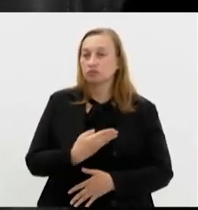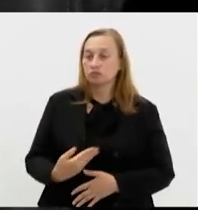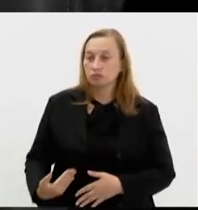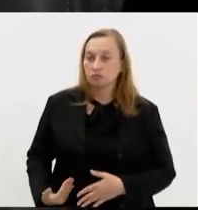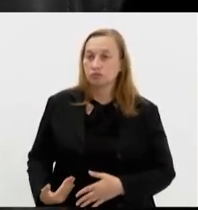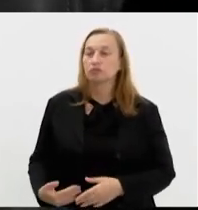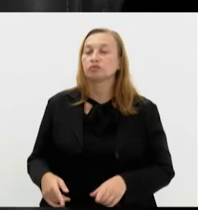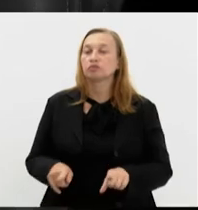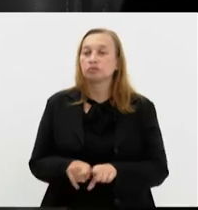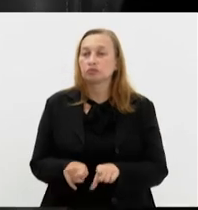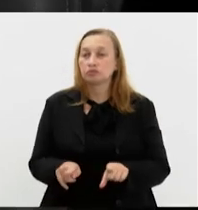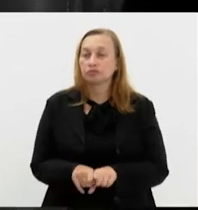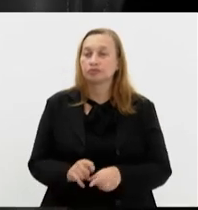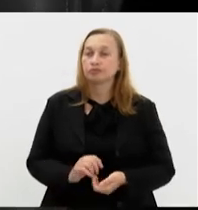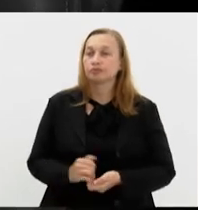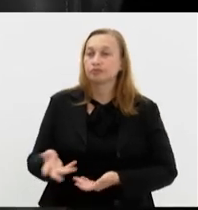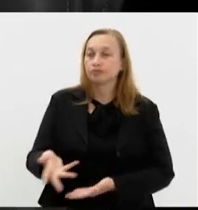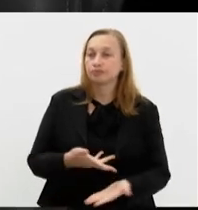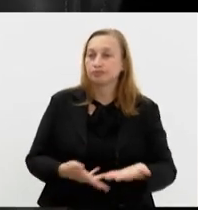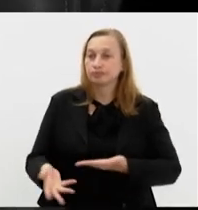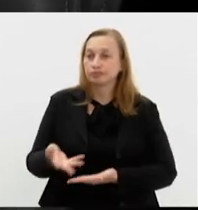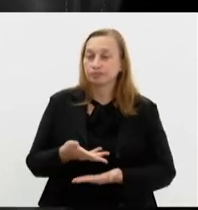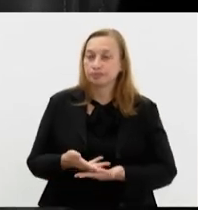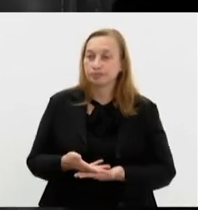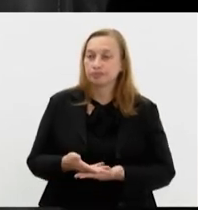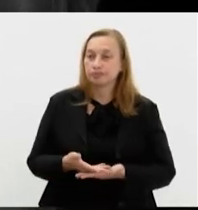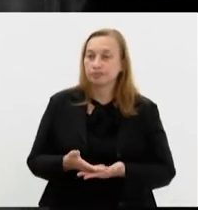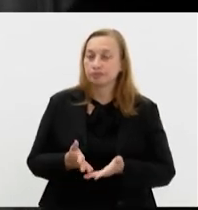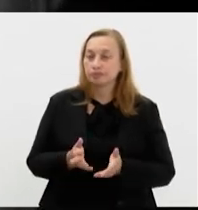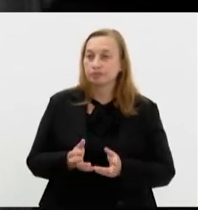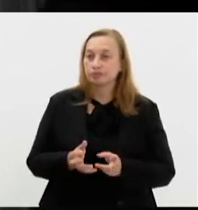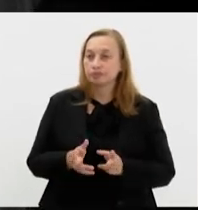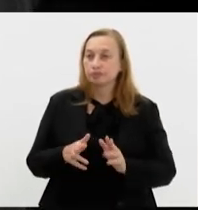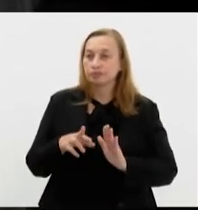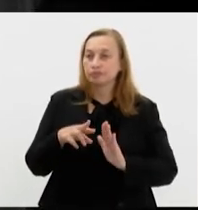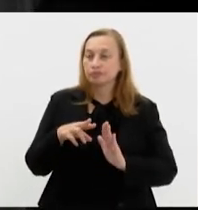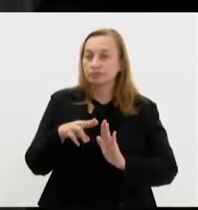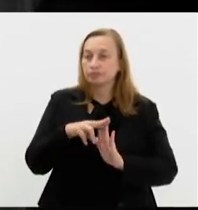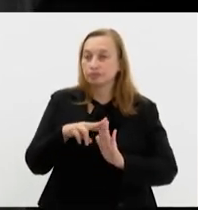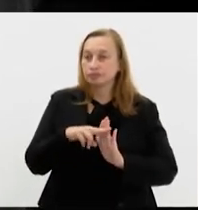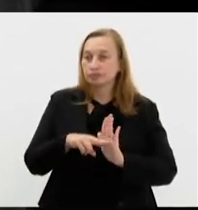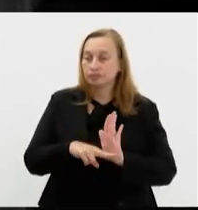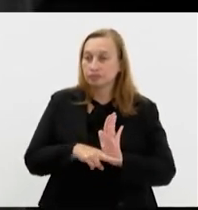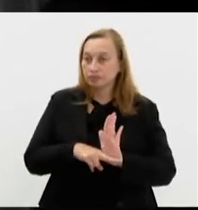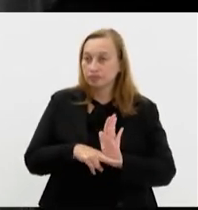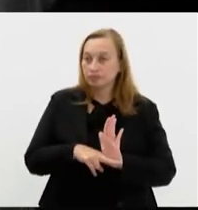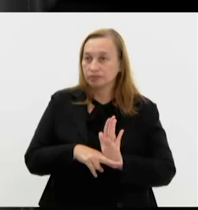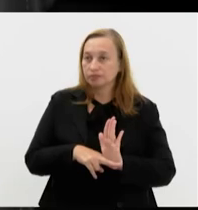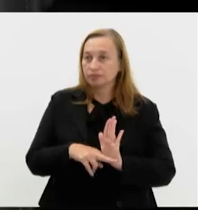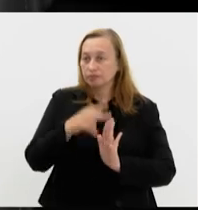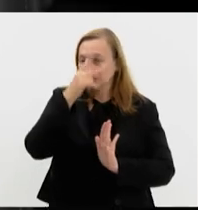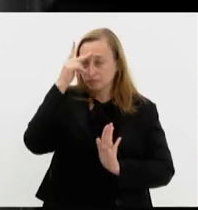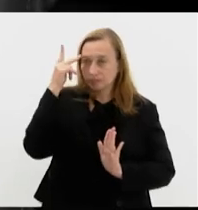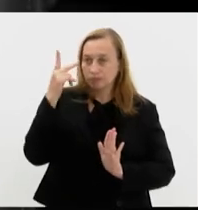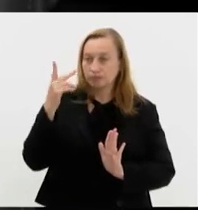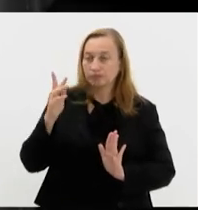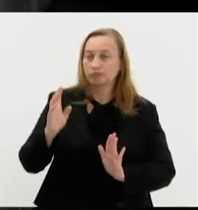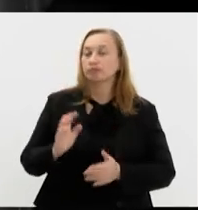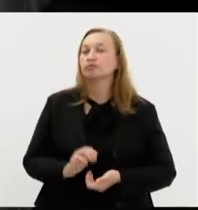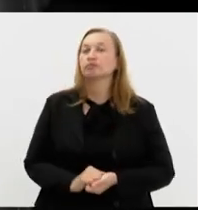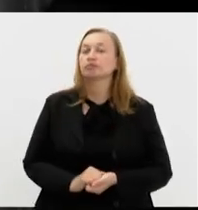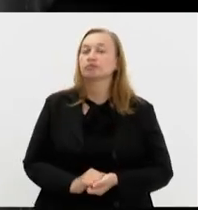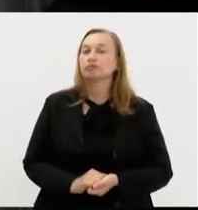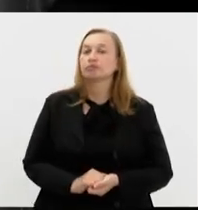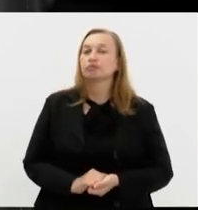possibilidade a participação for restrita à pessoa detentora do cargo portanto não se admite